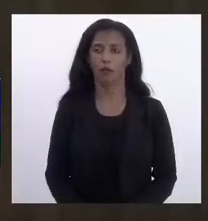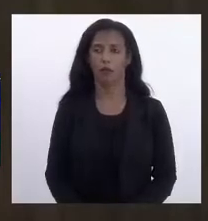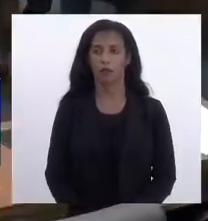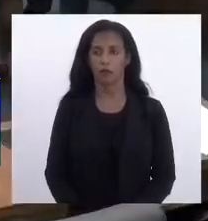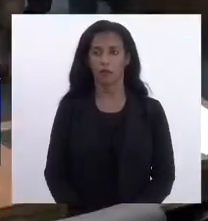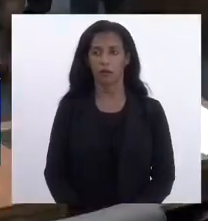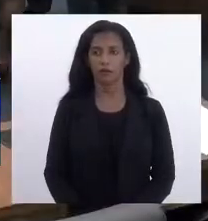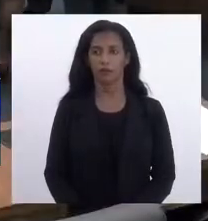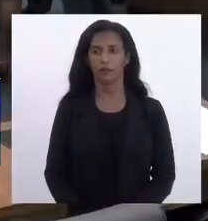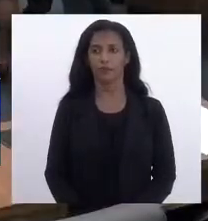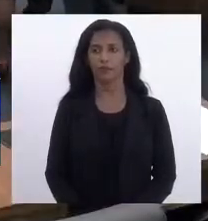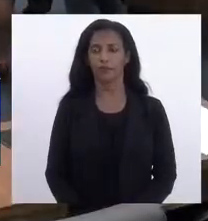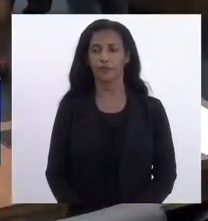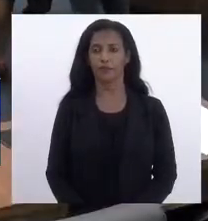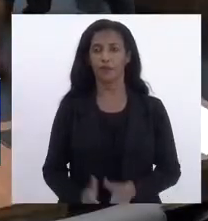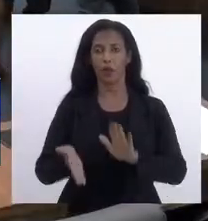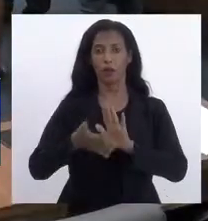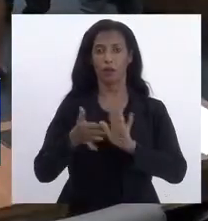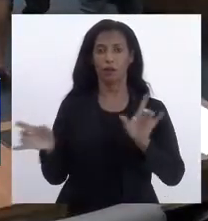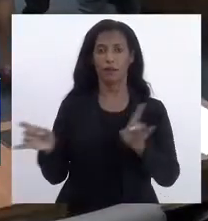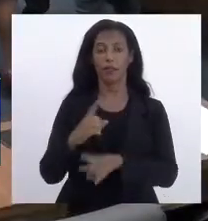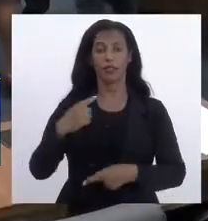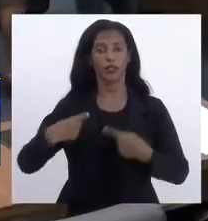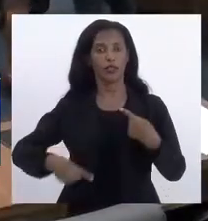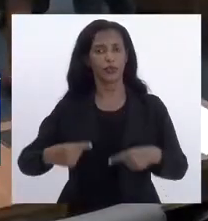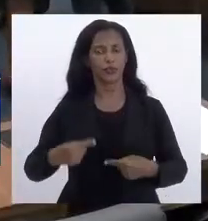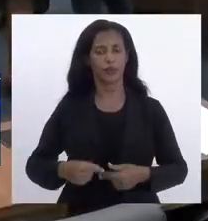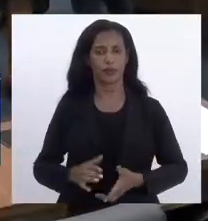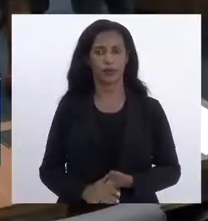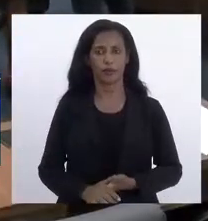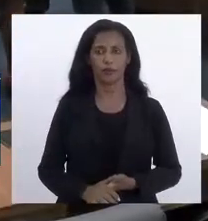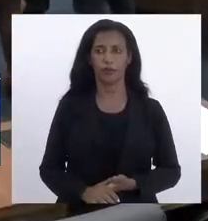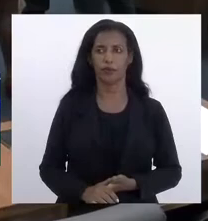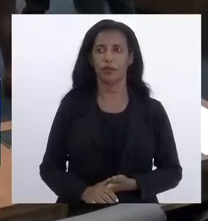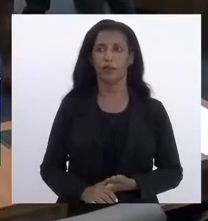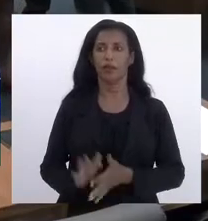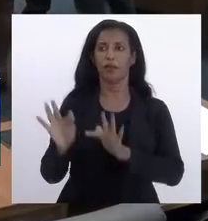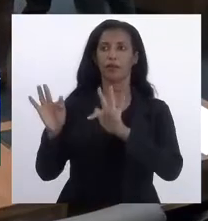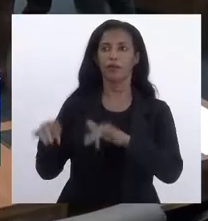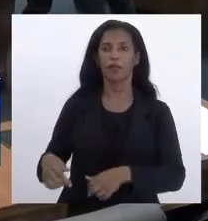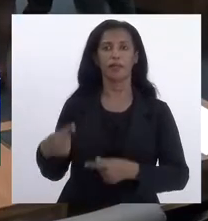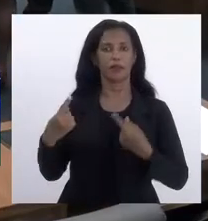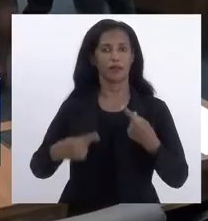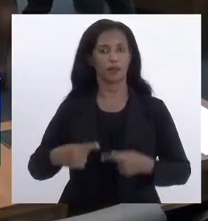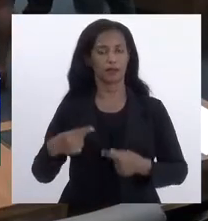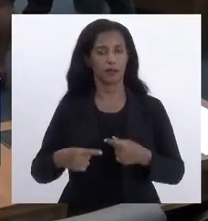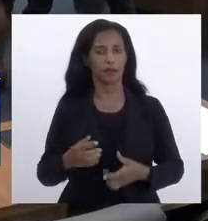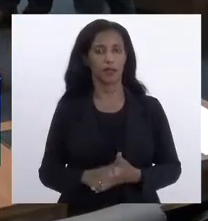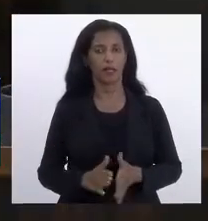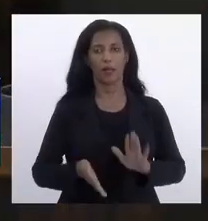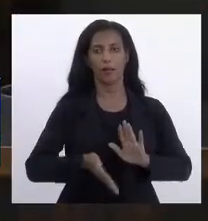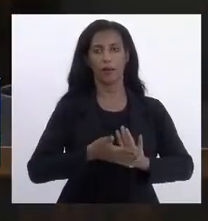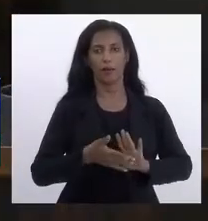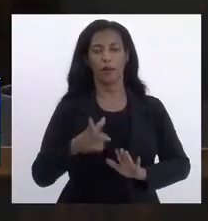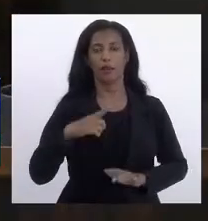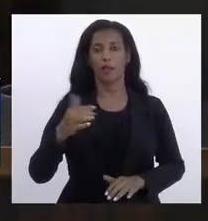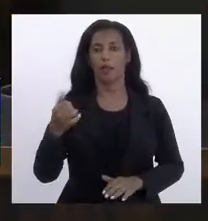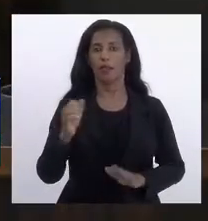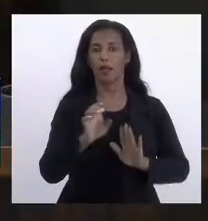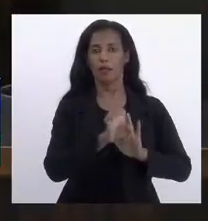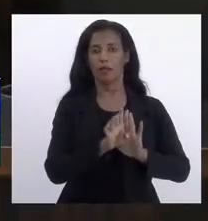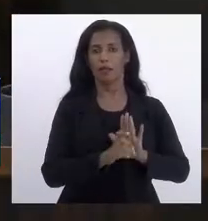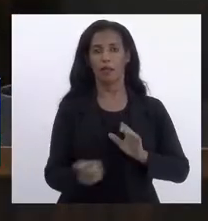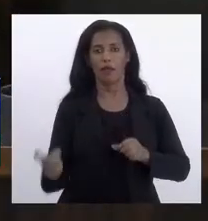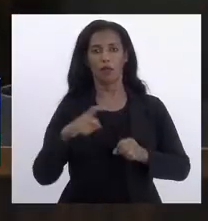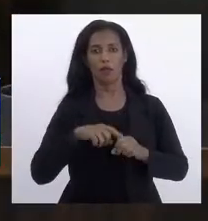projeto. Os pareceres emitidos em discussão. Mas vendo que queira discutir, se é da discussão, o presidente proposta recebeu 10 emendas